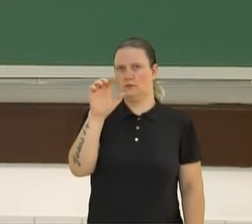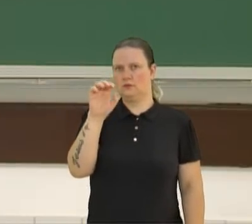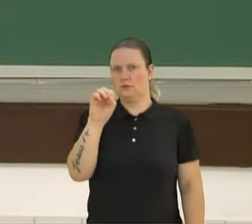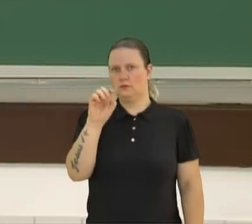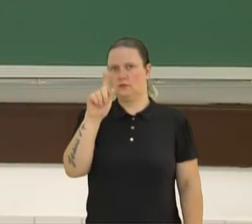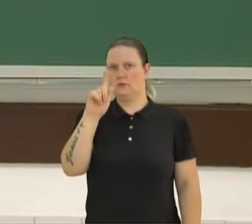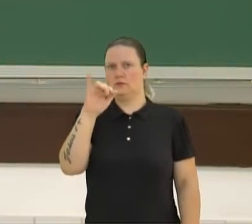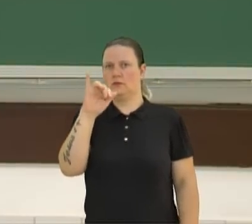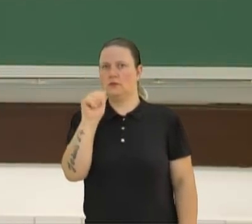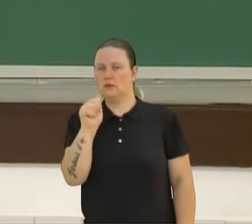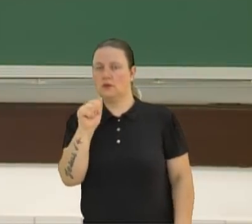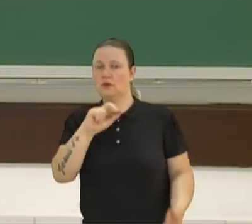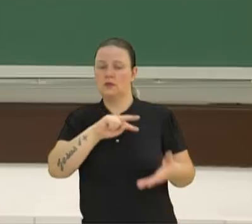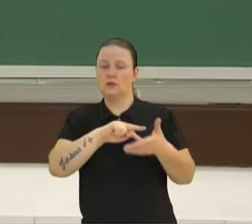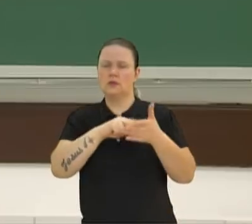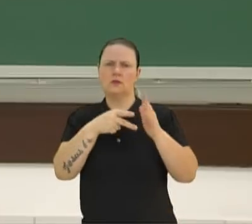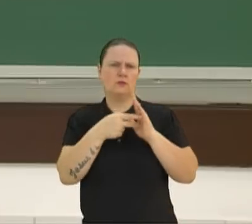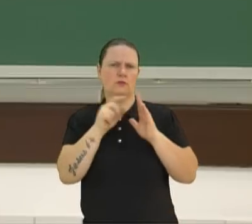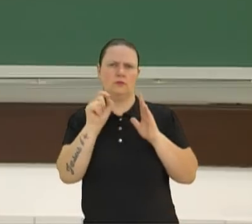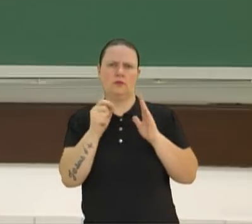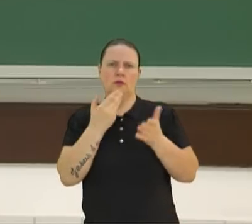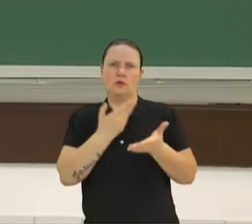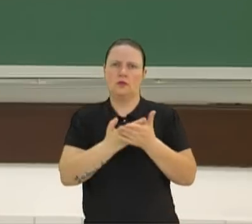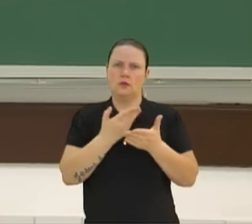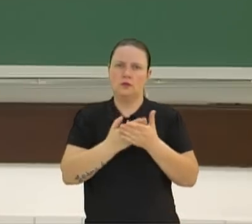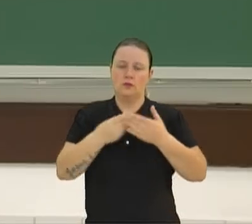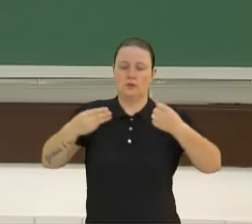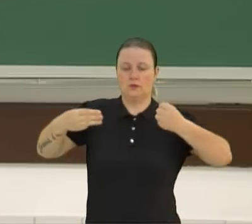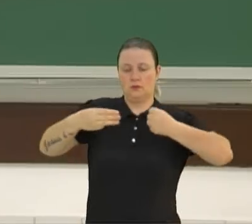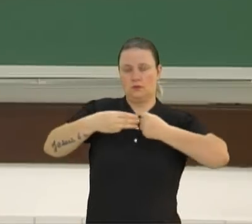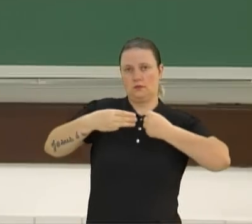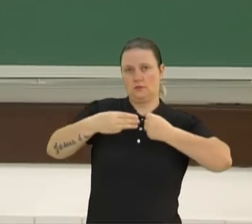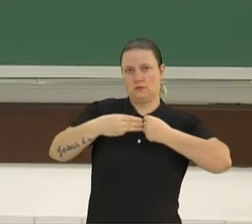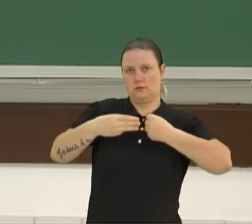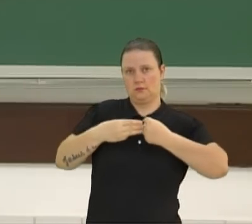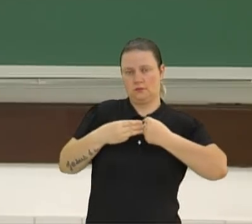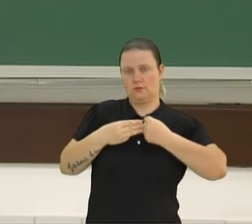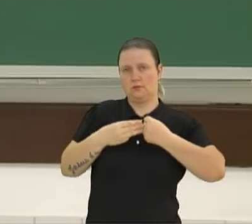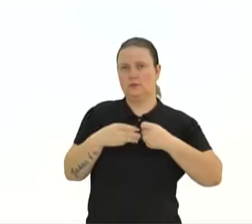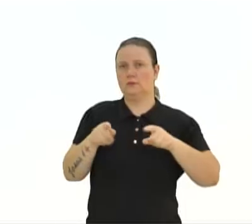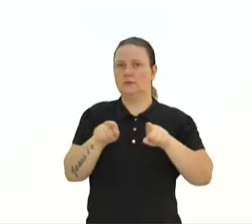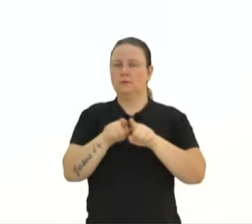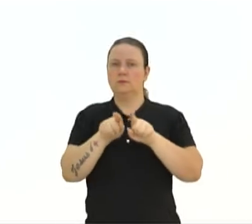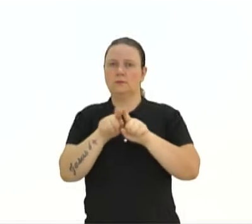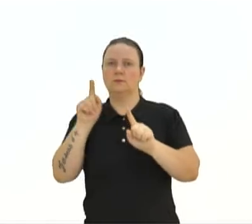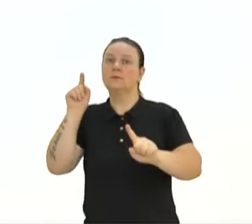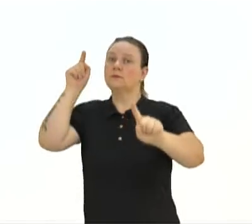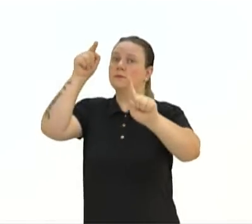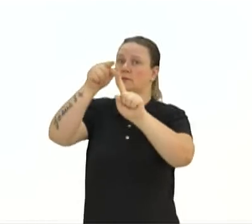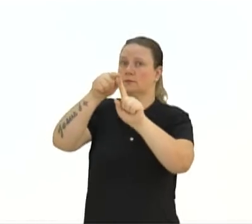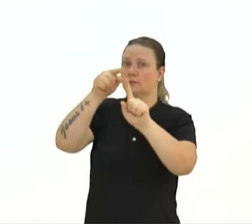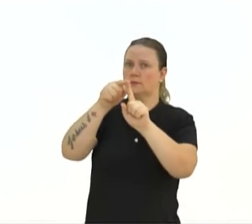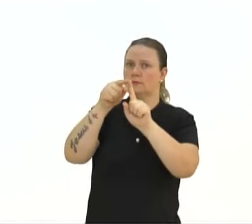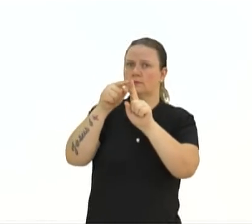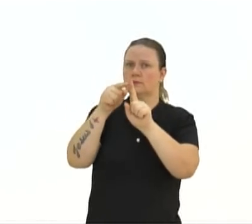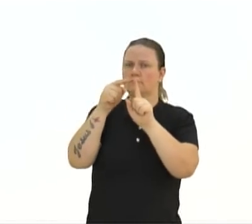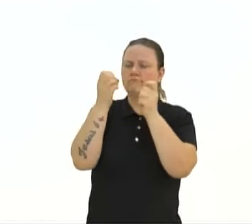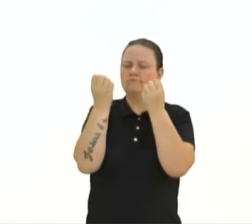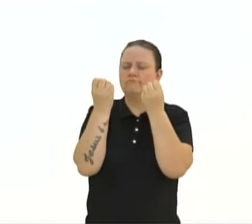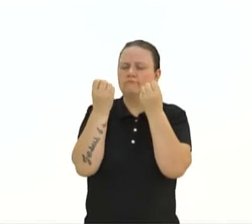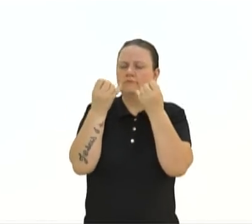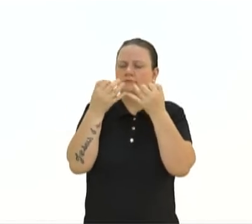o estudo das células. E também o nosso objetivo é falar com